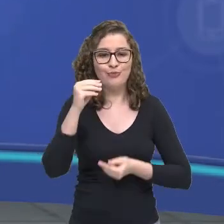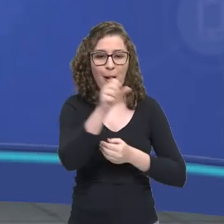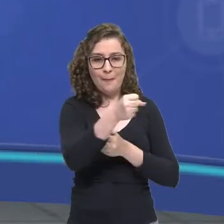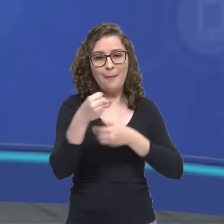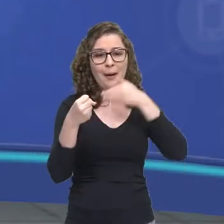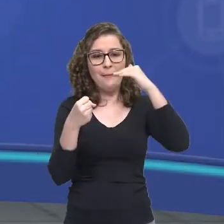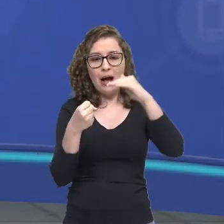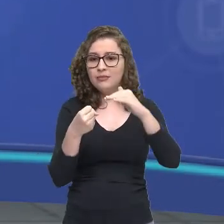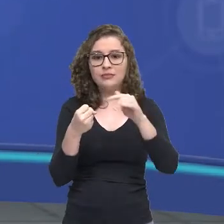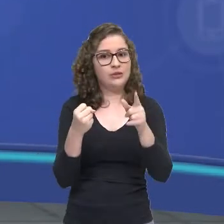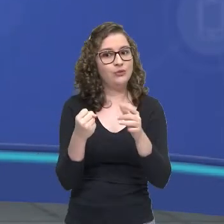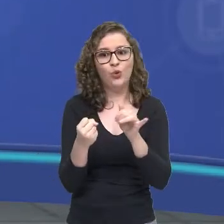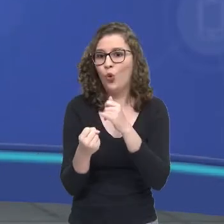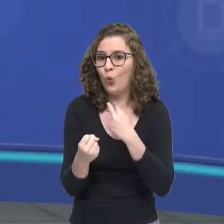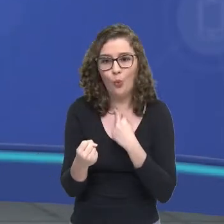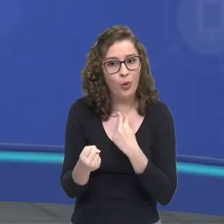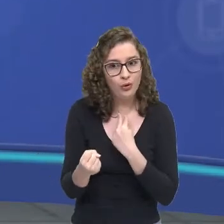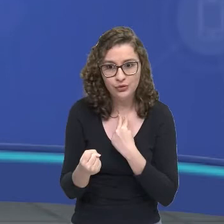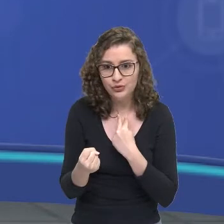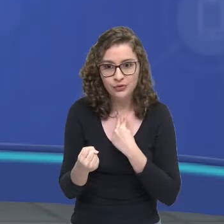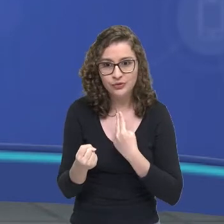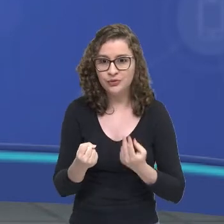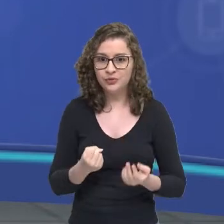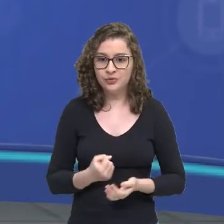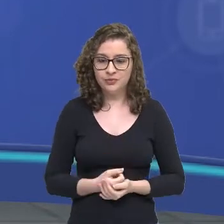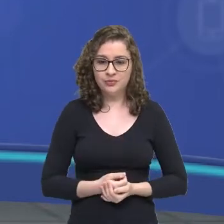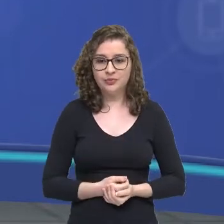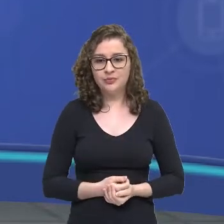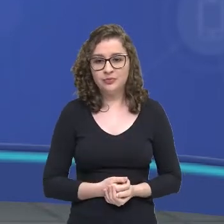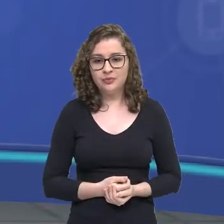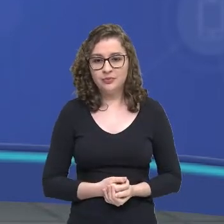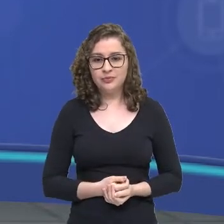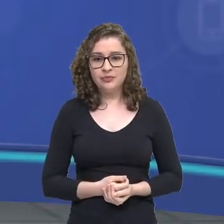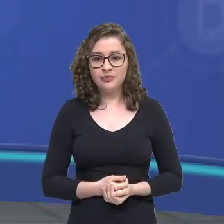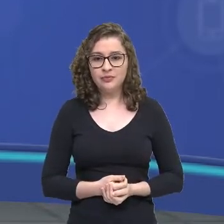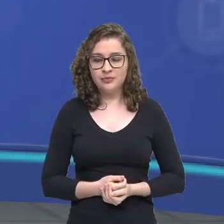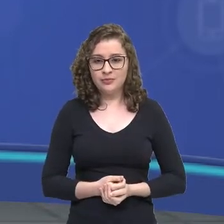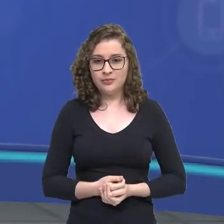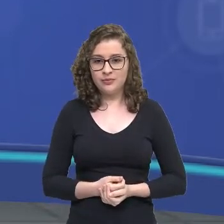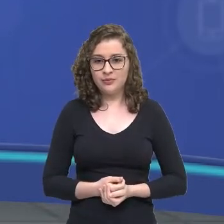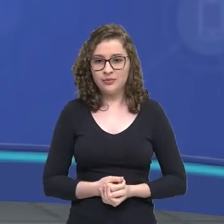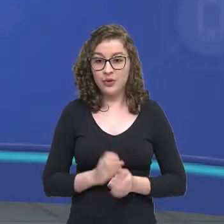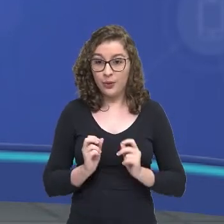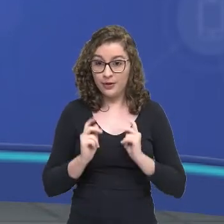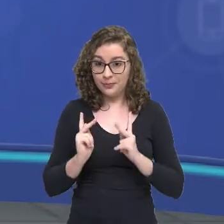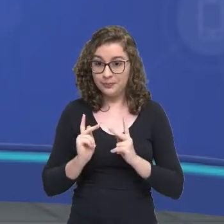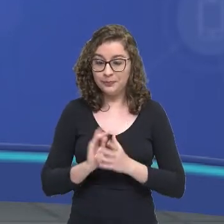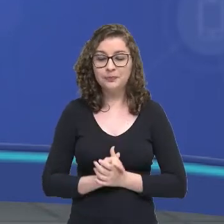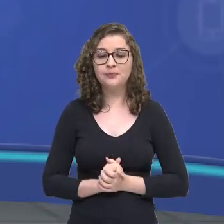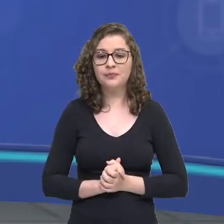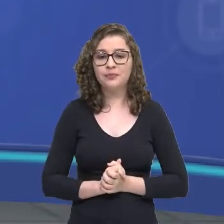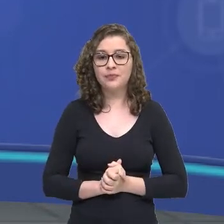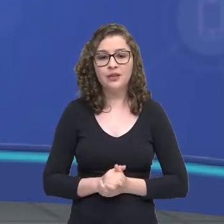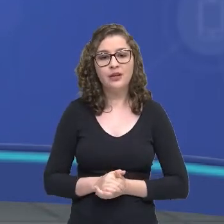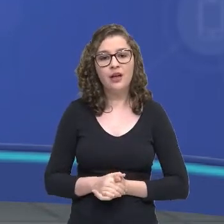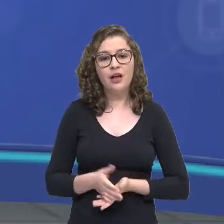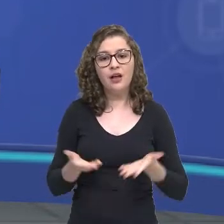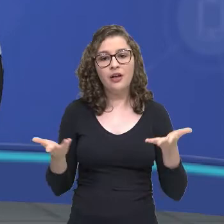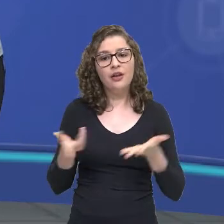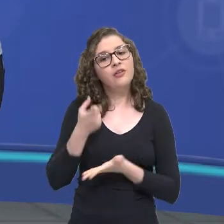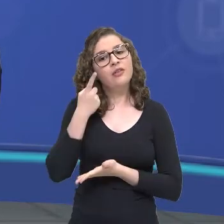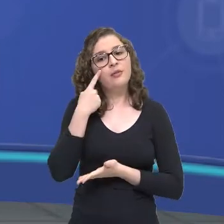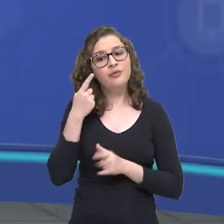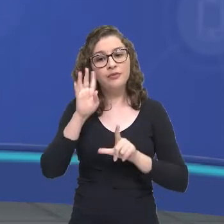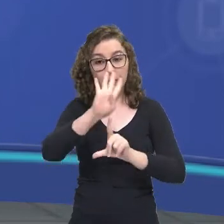tipo, tá? Alimentos que não são tão perecíveis, ou seja, que não estraguem assim com tanta facilidade, tá bom? Bora dar uma olhadinha agora